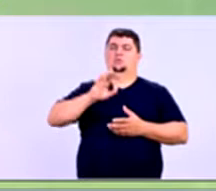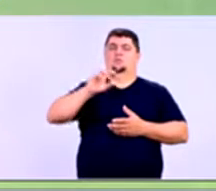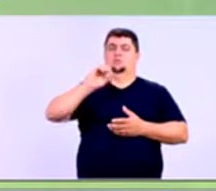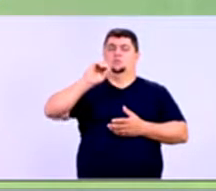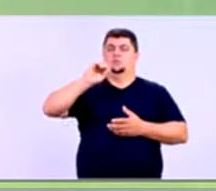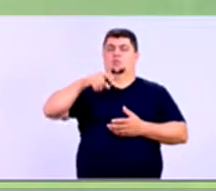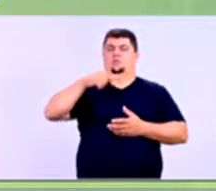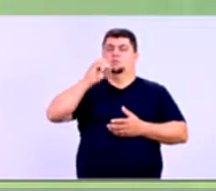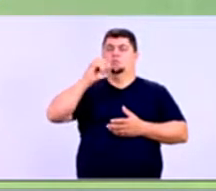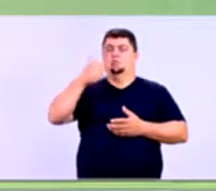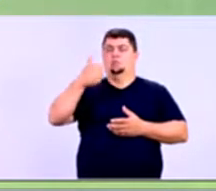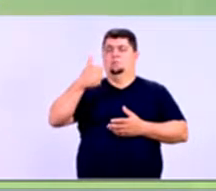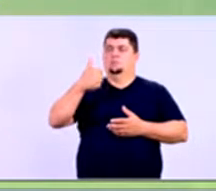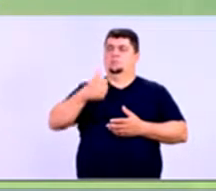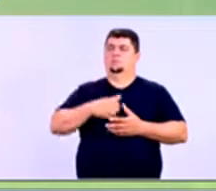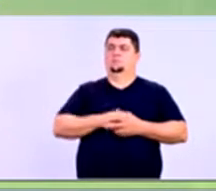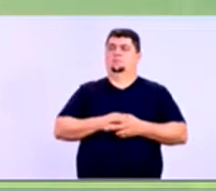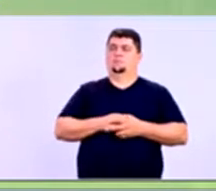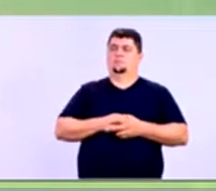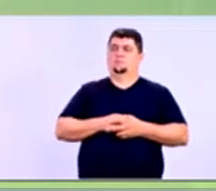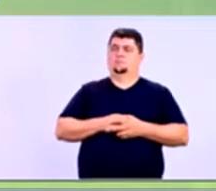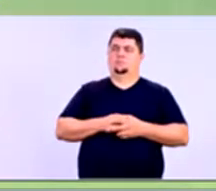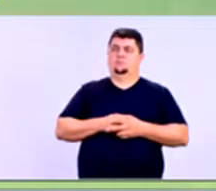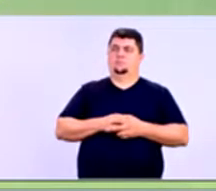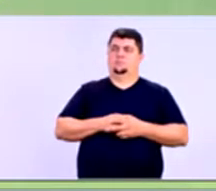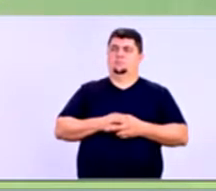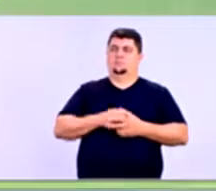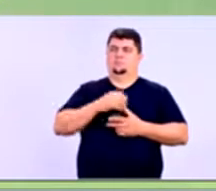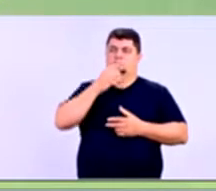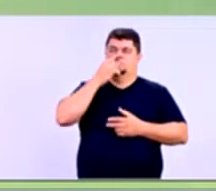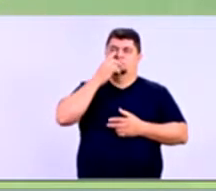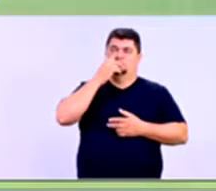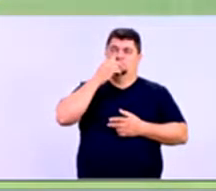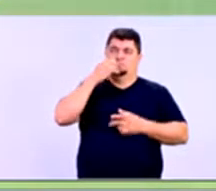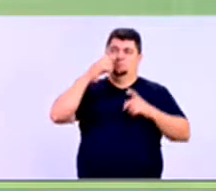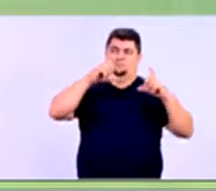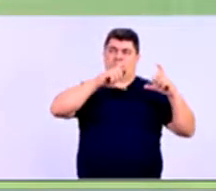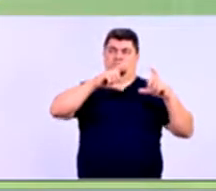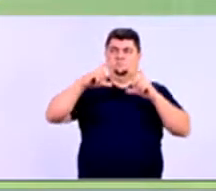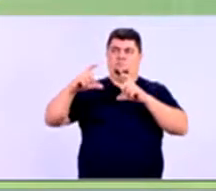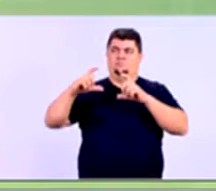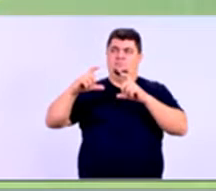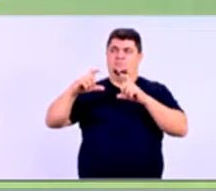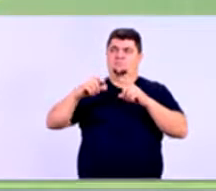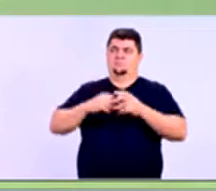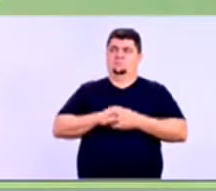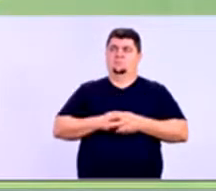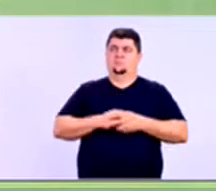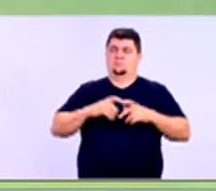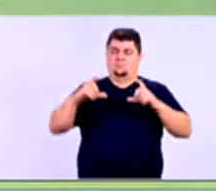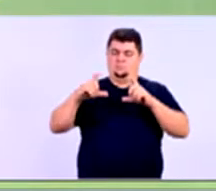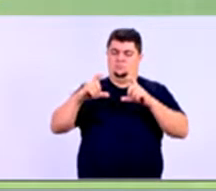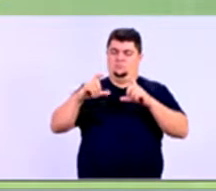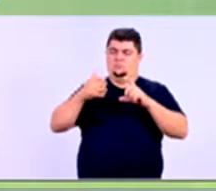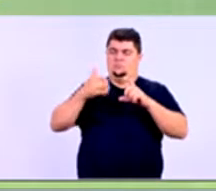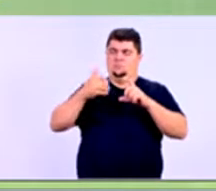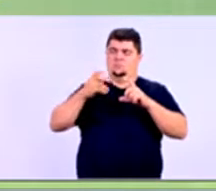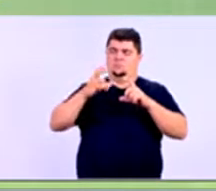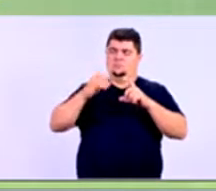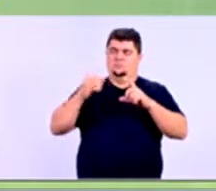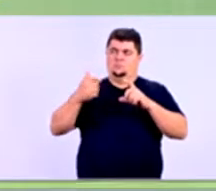1%. Então, como eu tenho dois pares de parênteses, eu resolvo primeiro por dentro. 50 mil menos